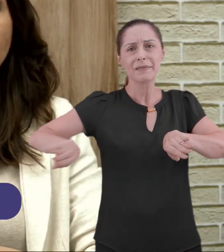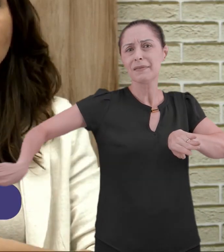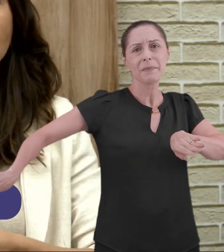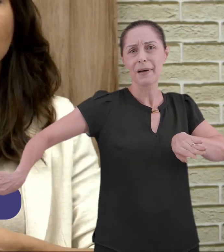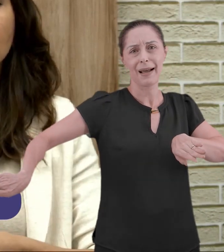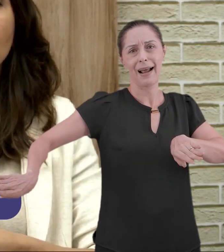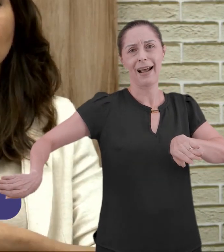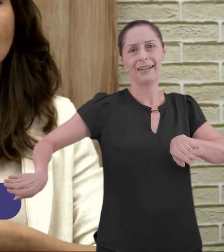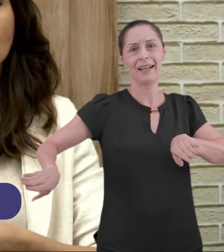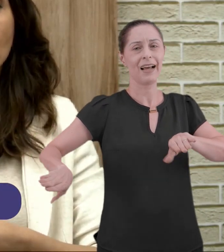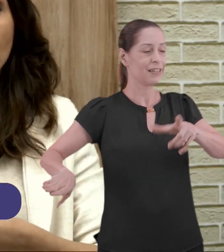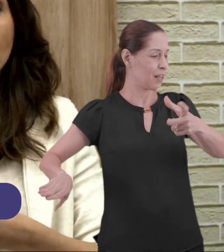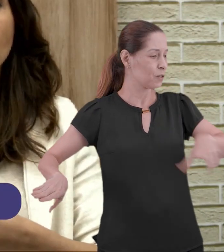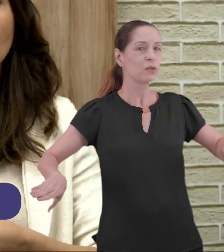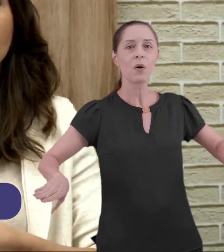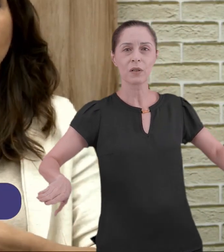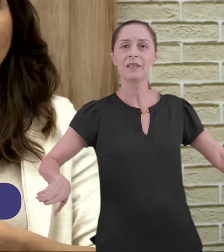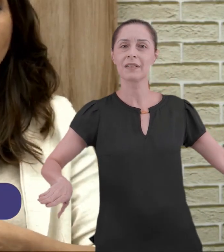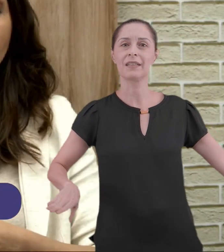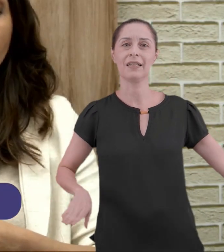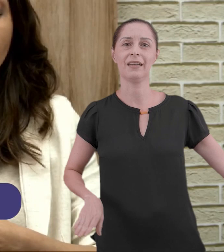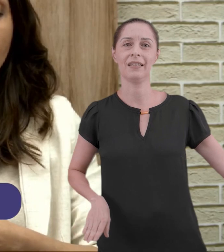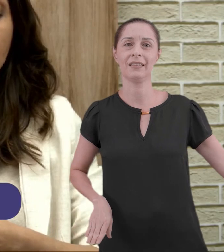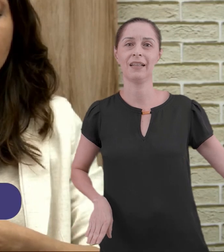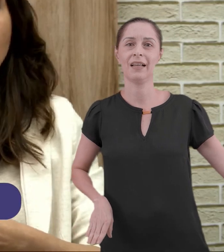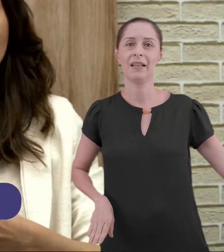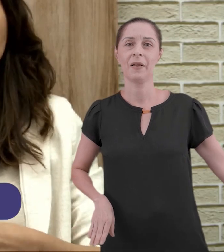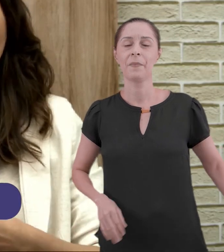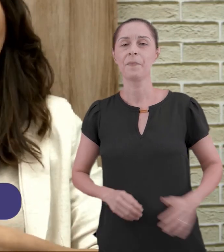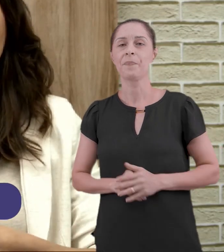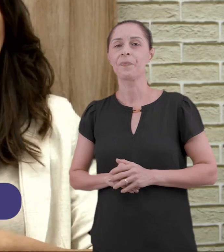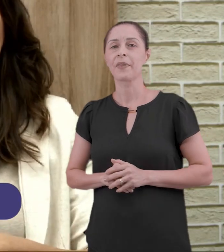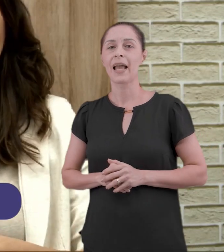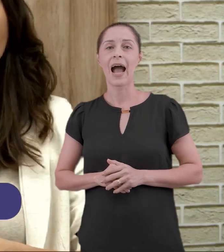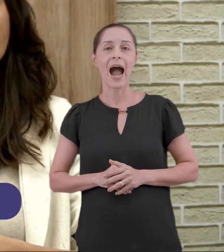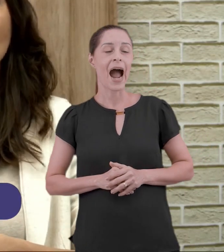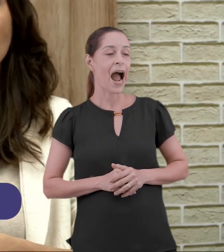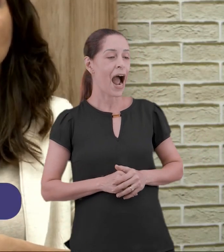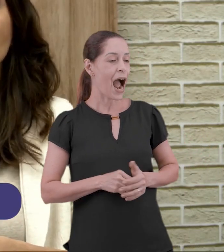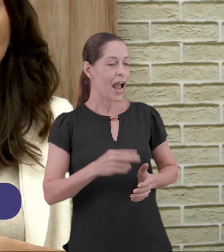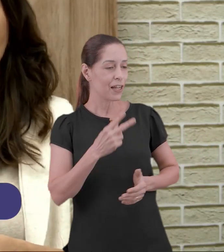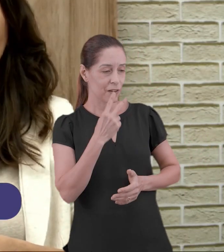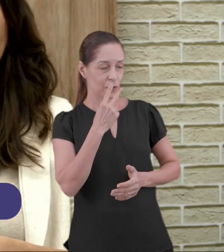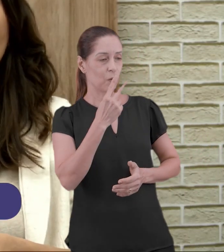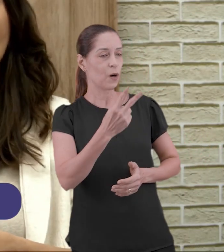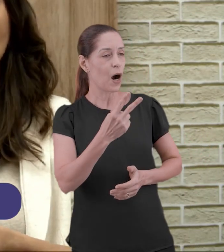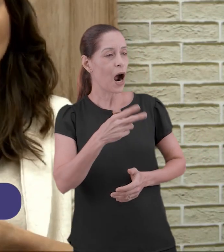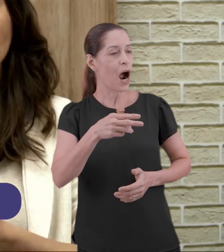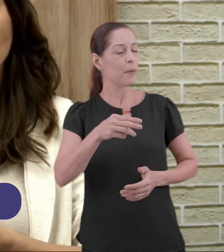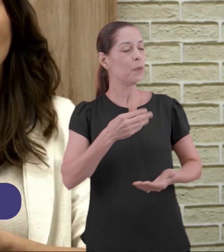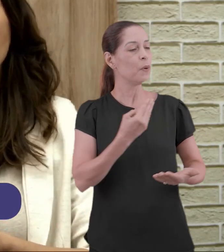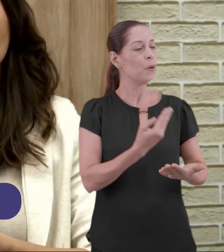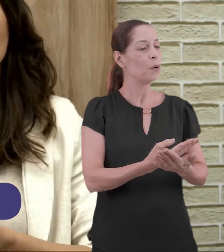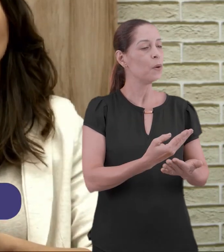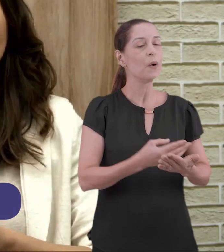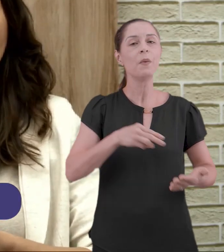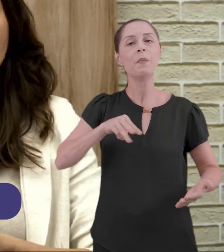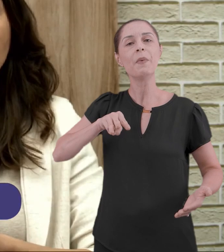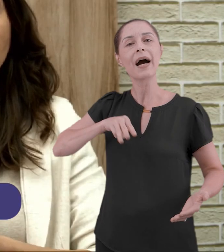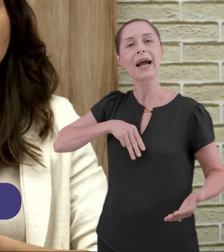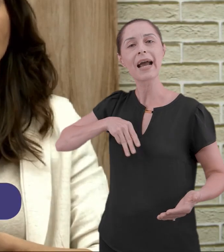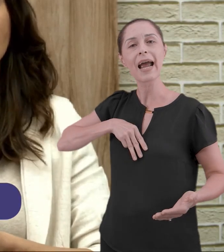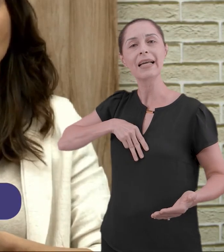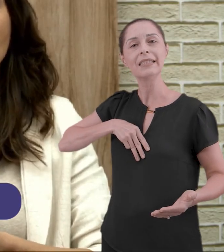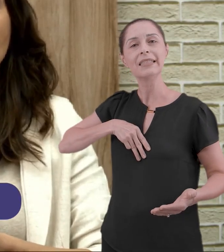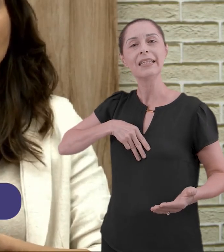outras, né? Então, surgiu seguindo até o modelo do Mackenzie, que o pastor citou, um modelo de